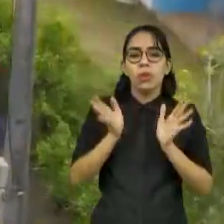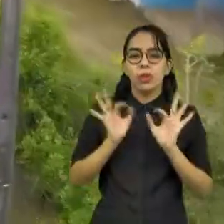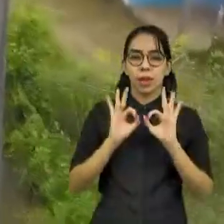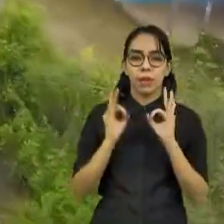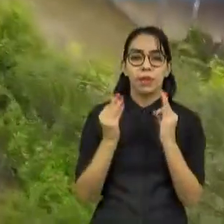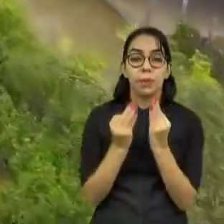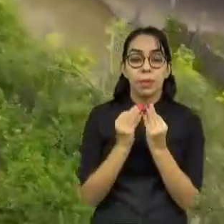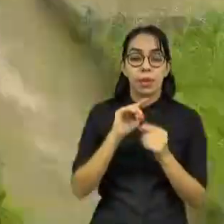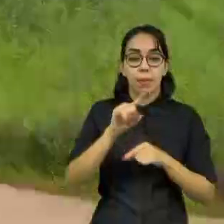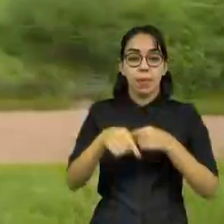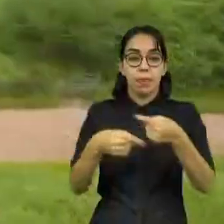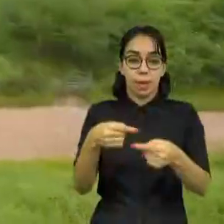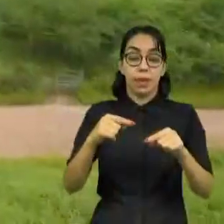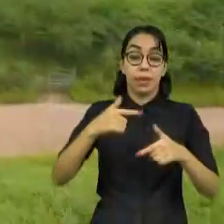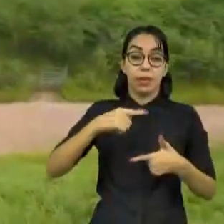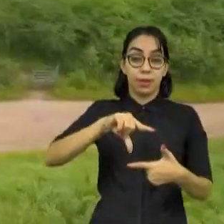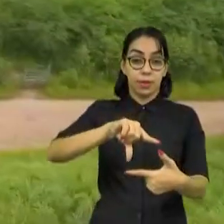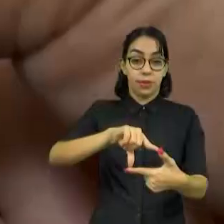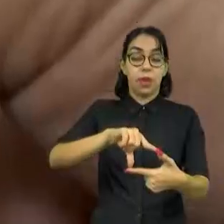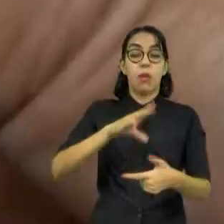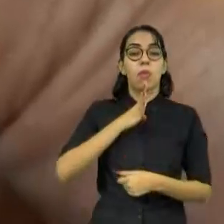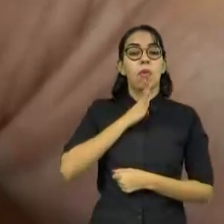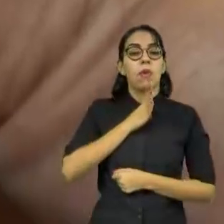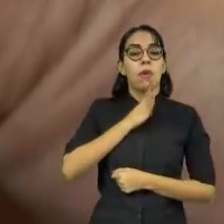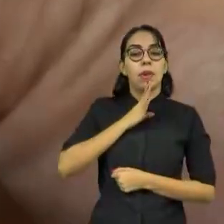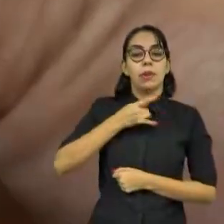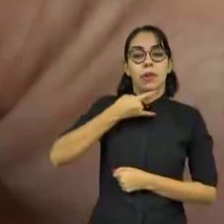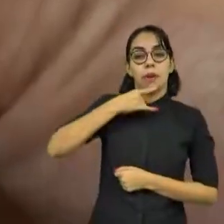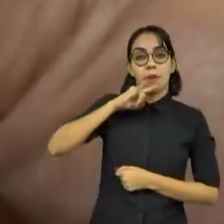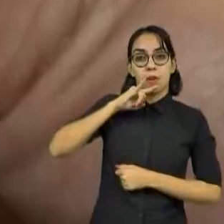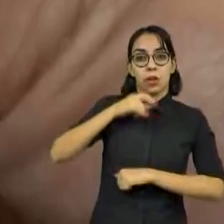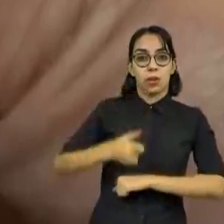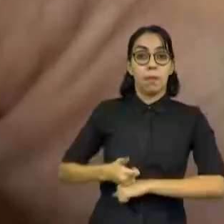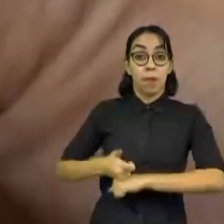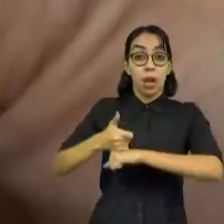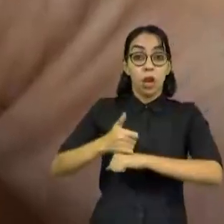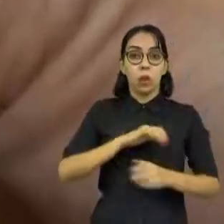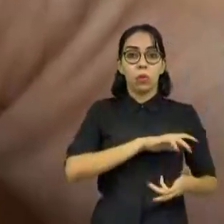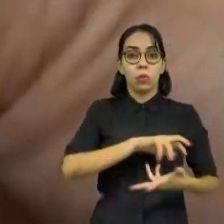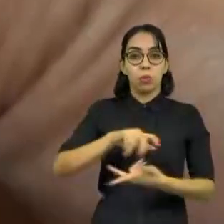é conhecida por produzir as melhores cachaças do mundo.